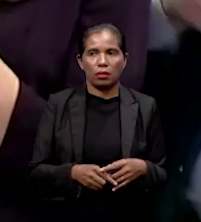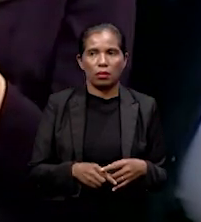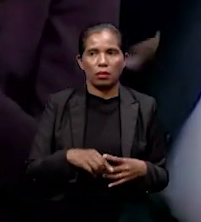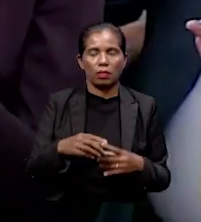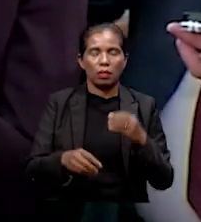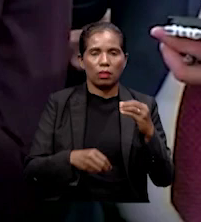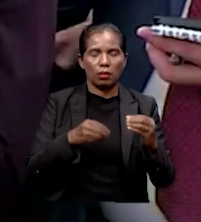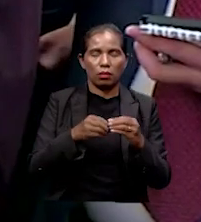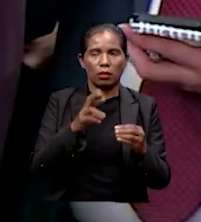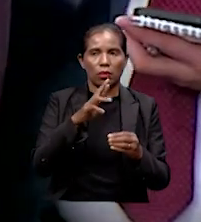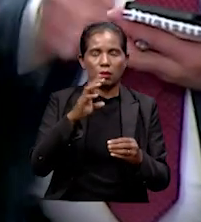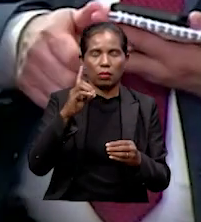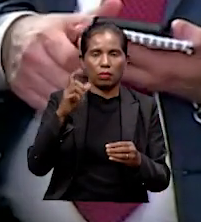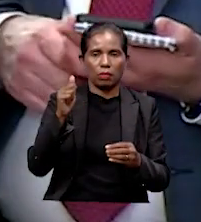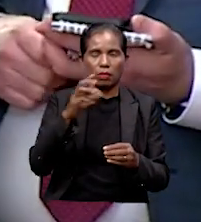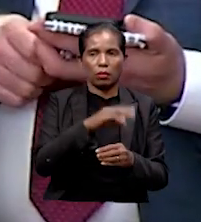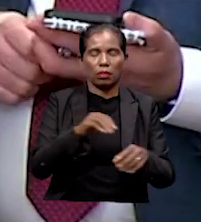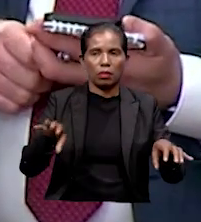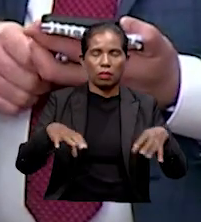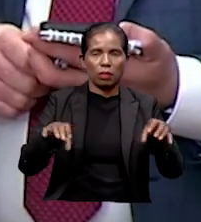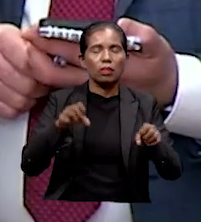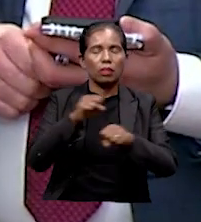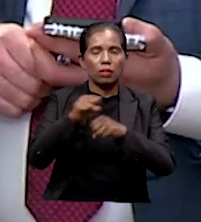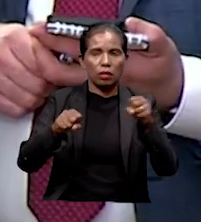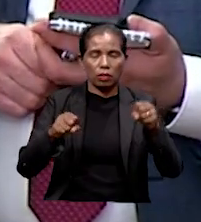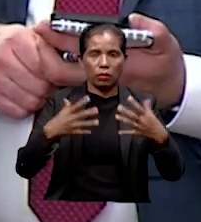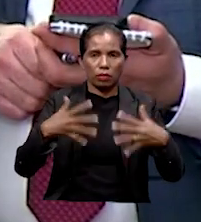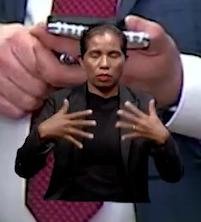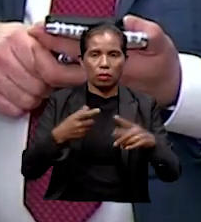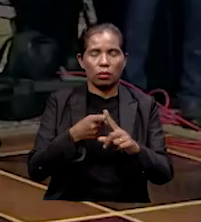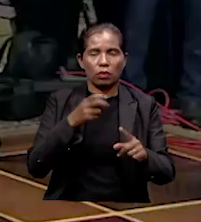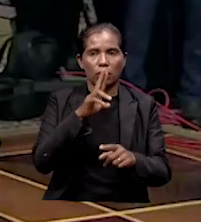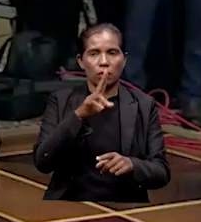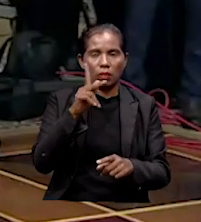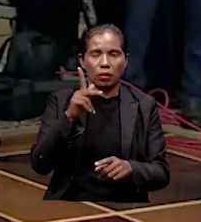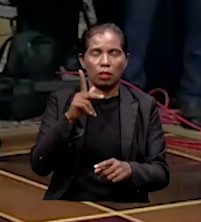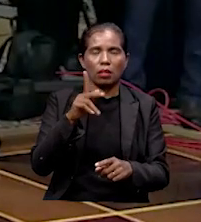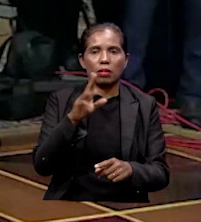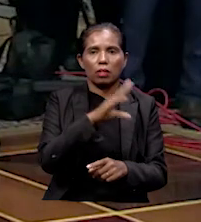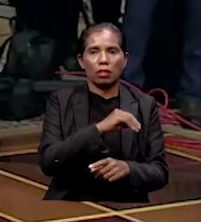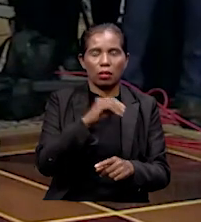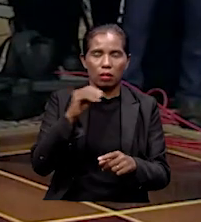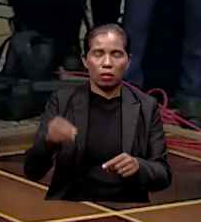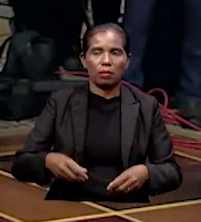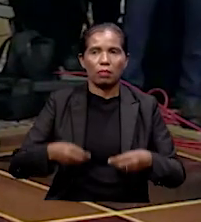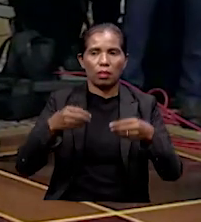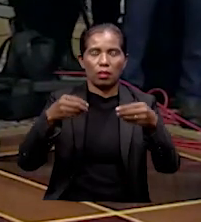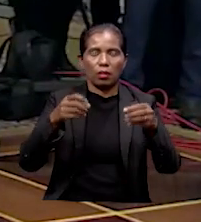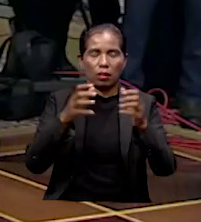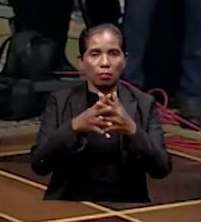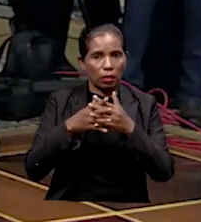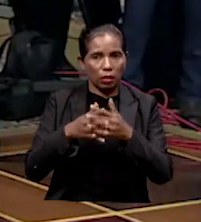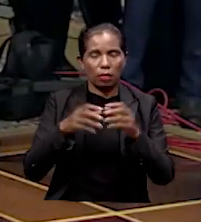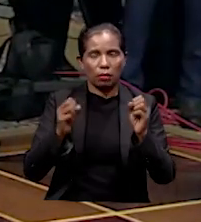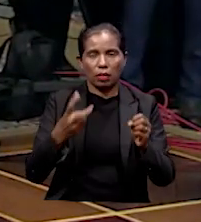rural patriota, hanesan sistema tuan fununian husi Estados Unidos América, no Rusia bele contra idane, ho